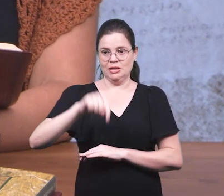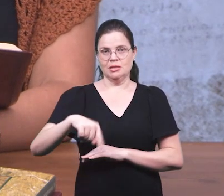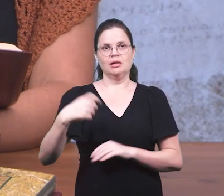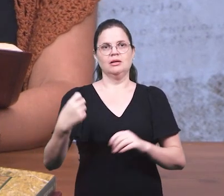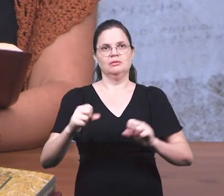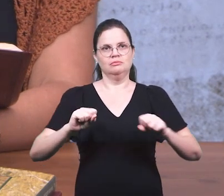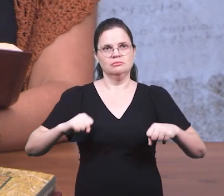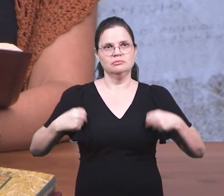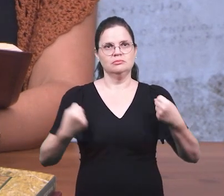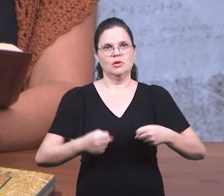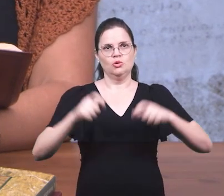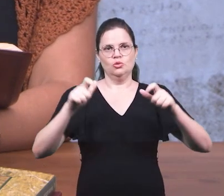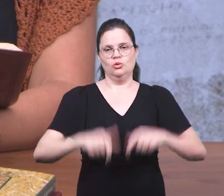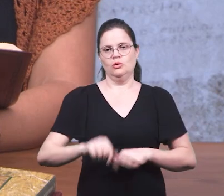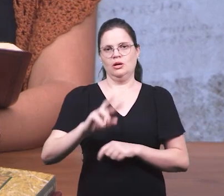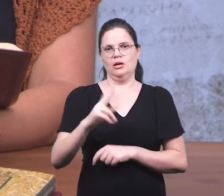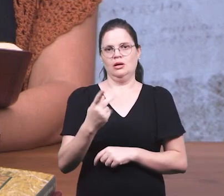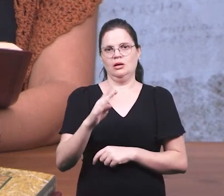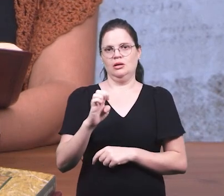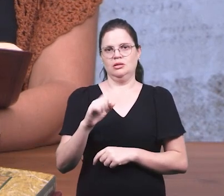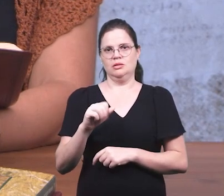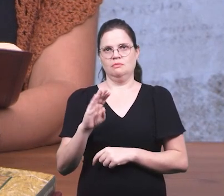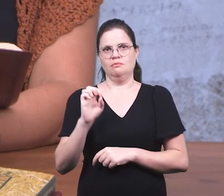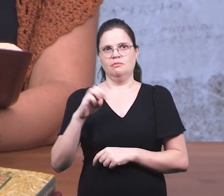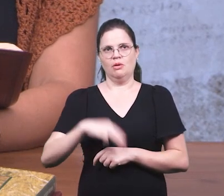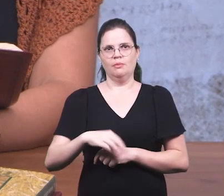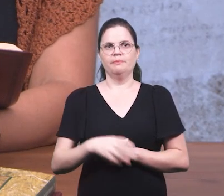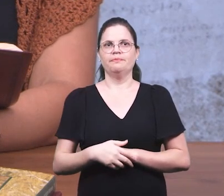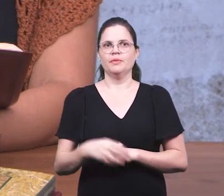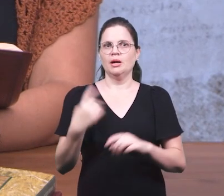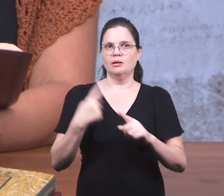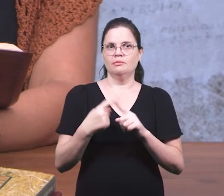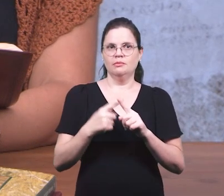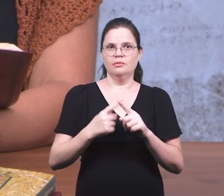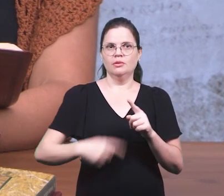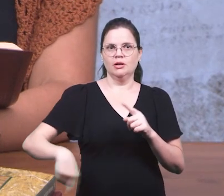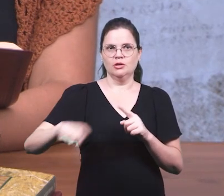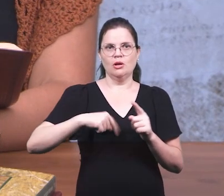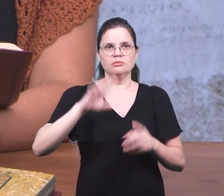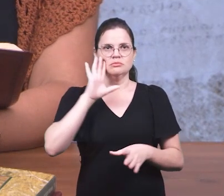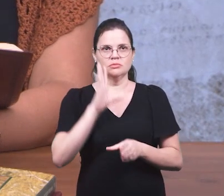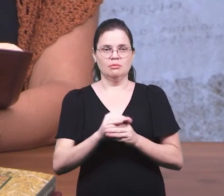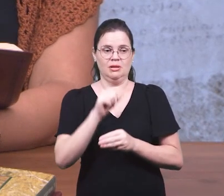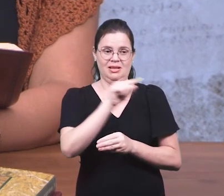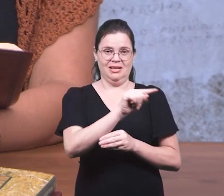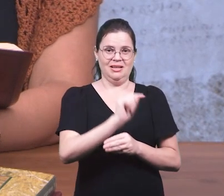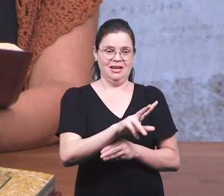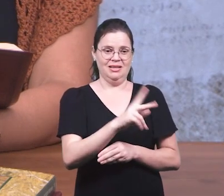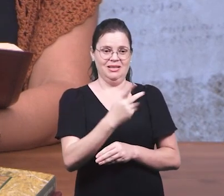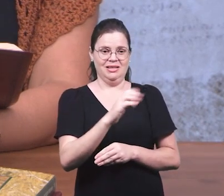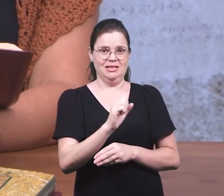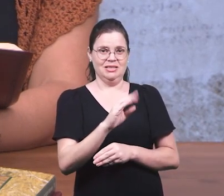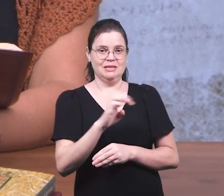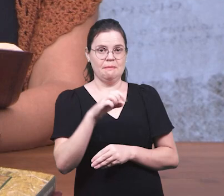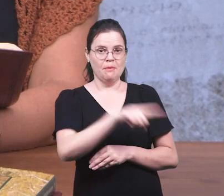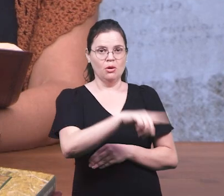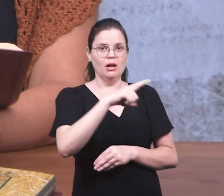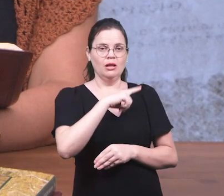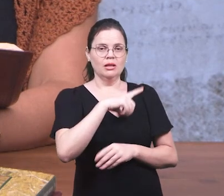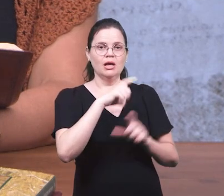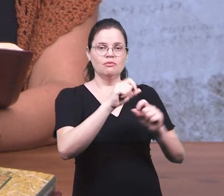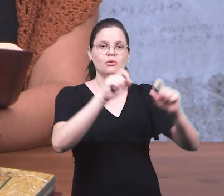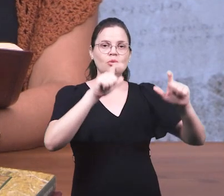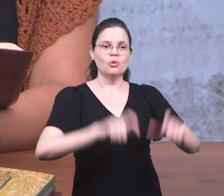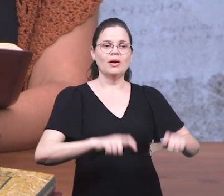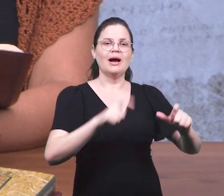e fortifique-se a cidade de Seom. Porque fogo saiu de Esbom e uma chama da cidade de